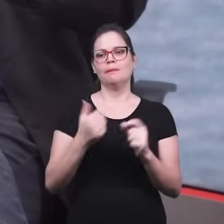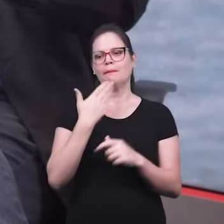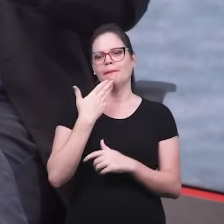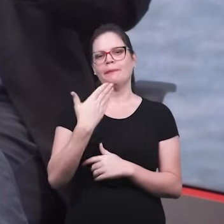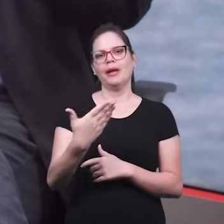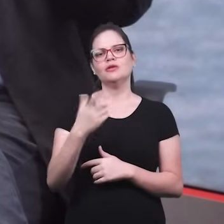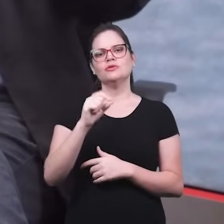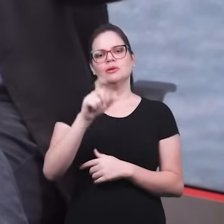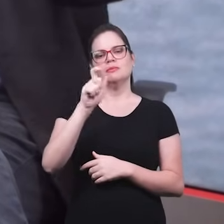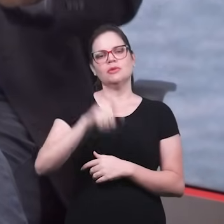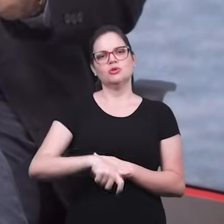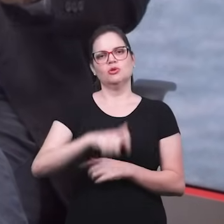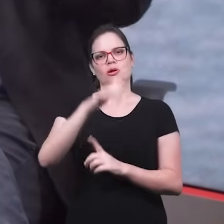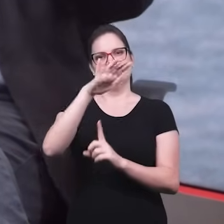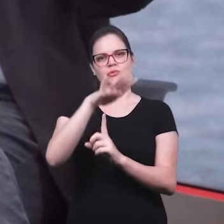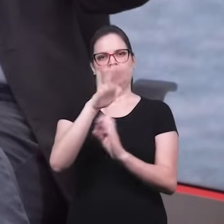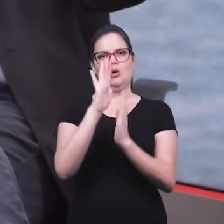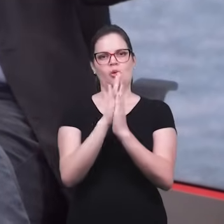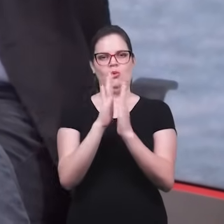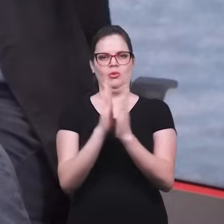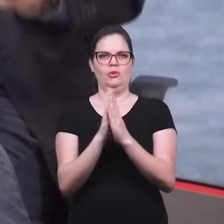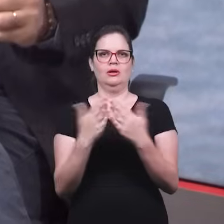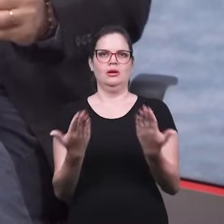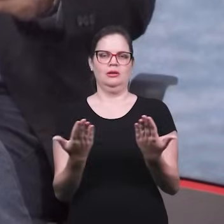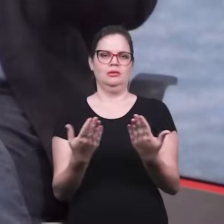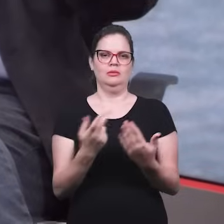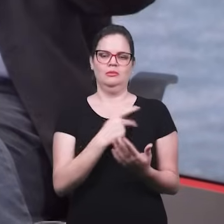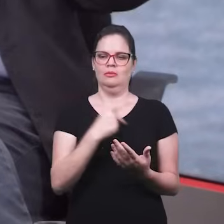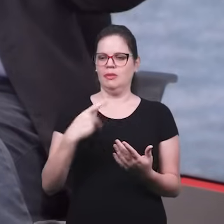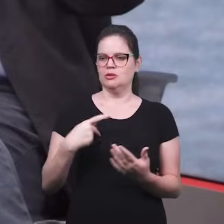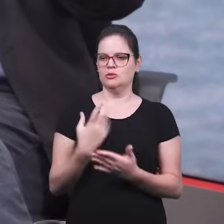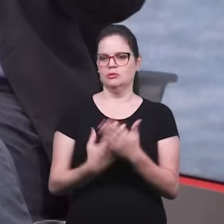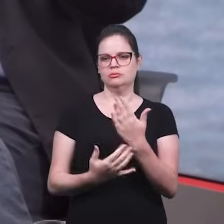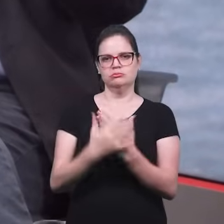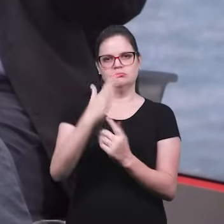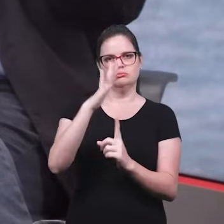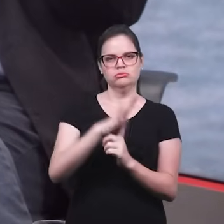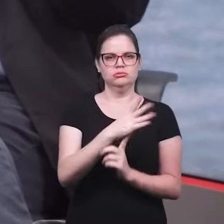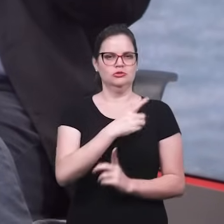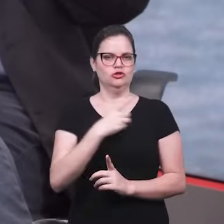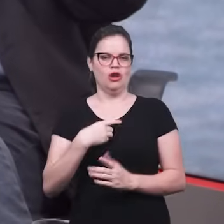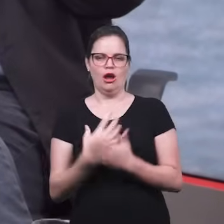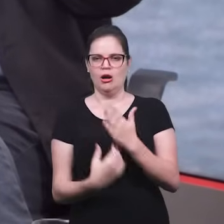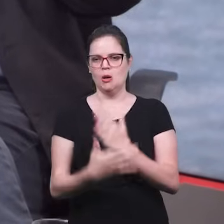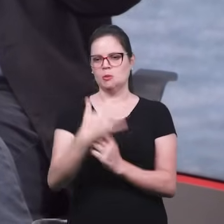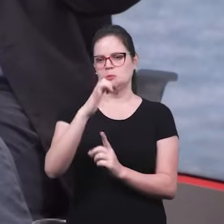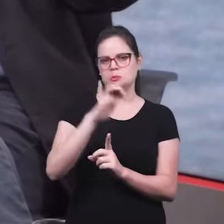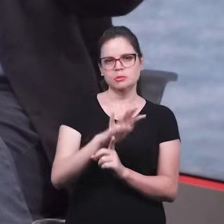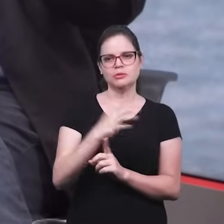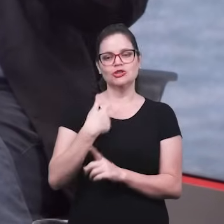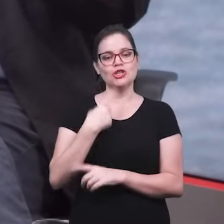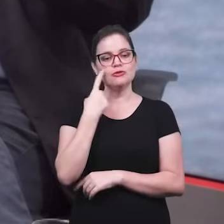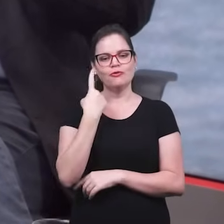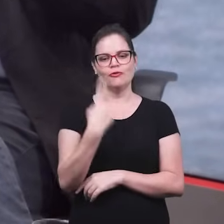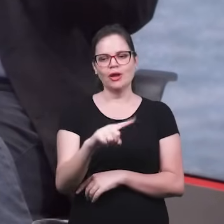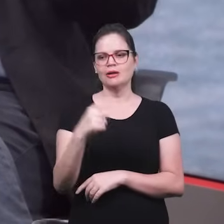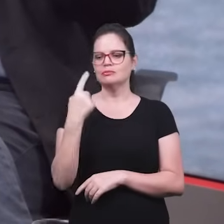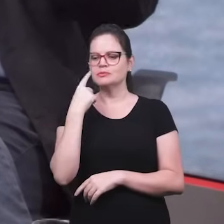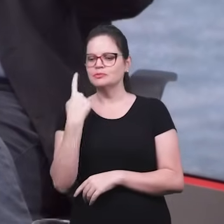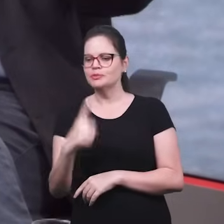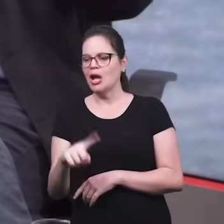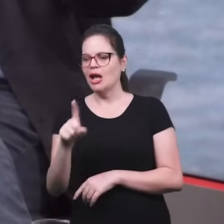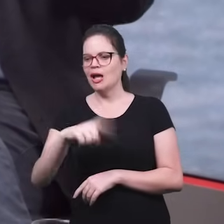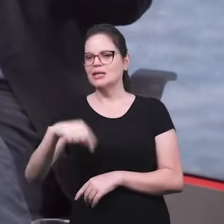ter alguém orando por ele, o pastor na igreja orando por ele. Então, e a gente vê muito